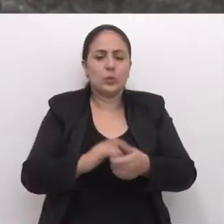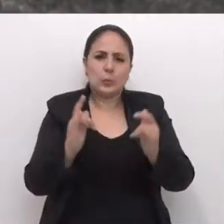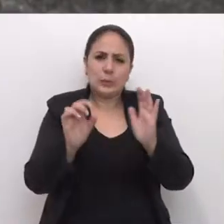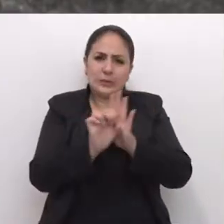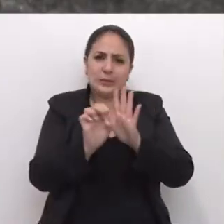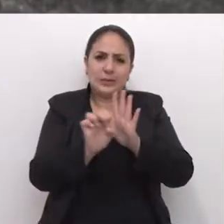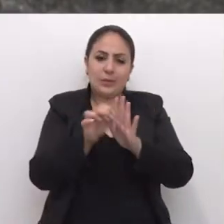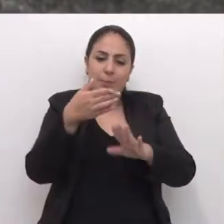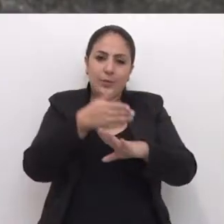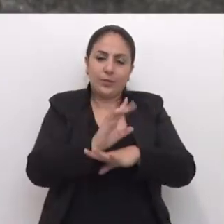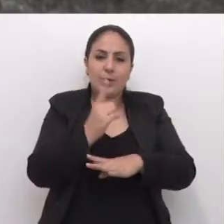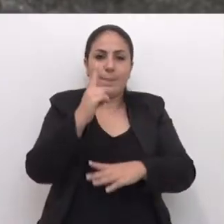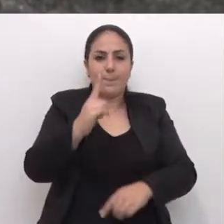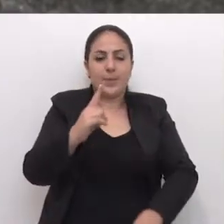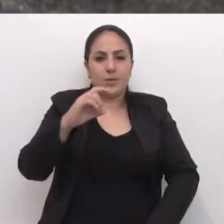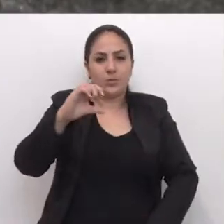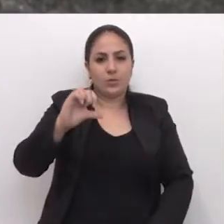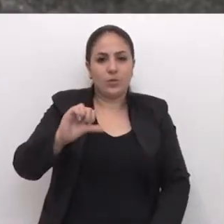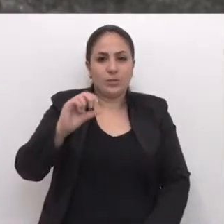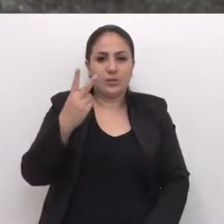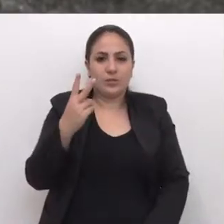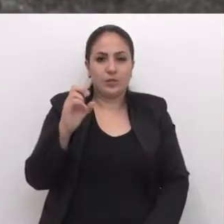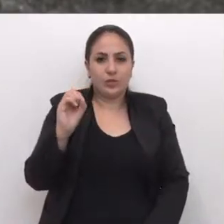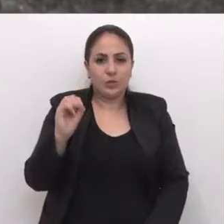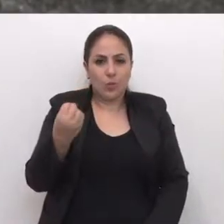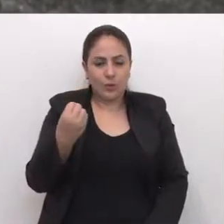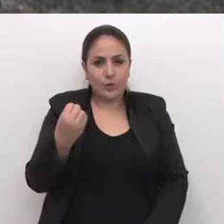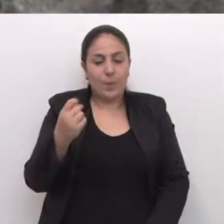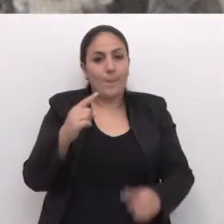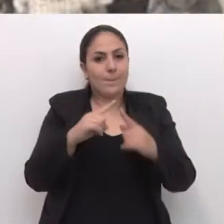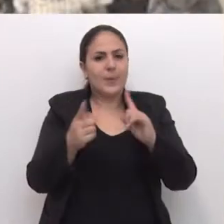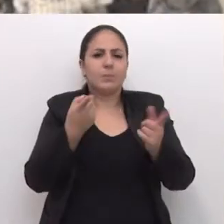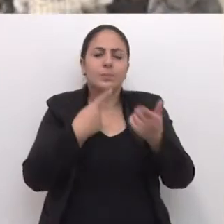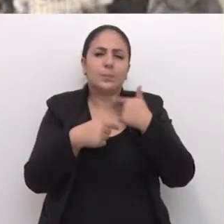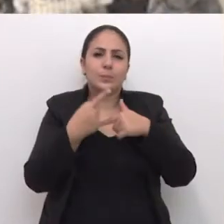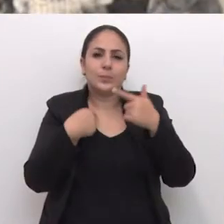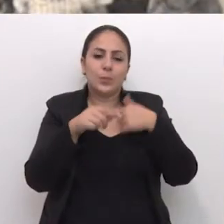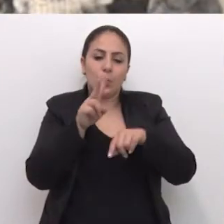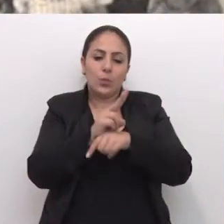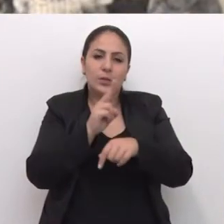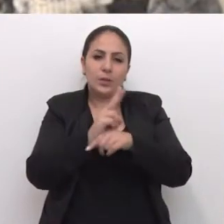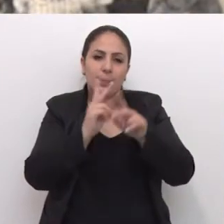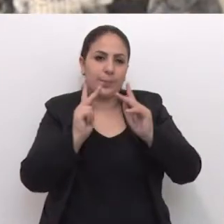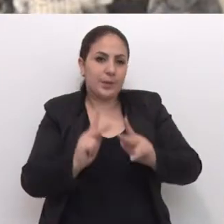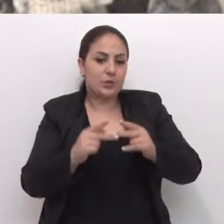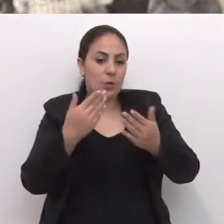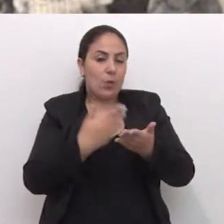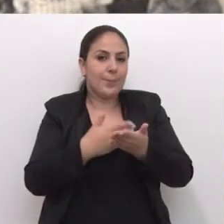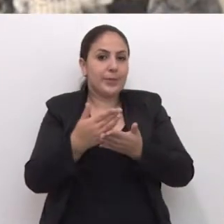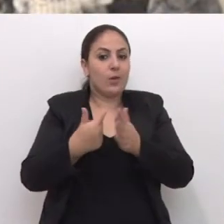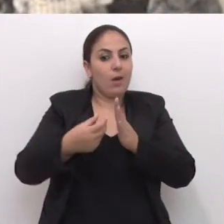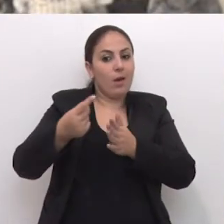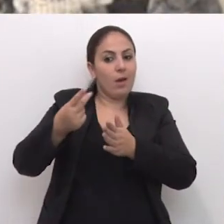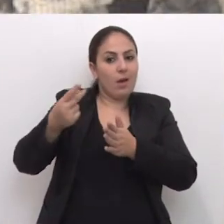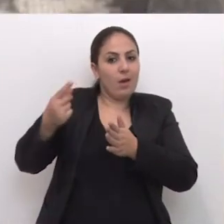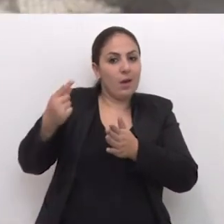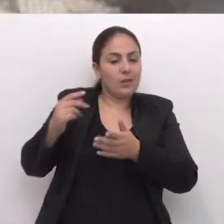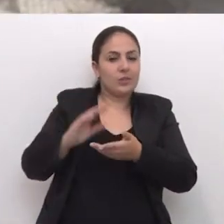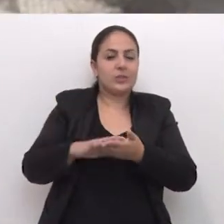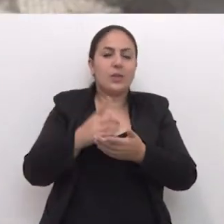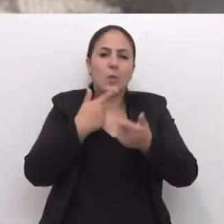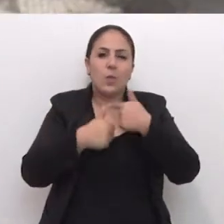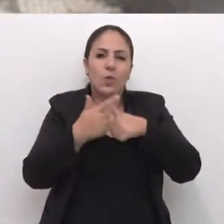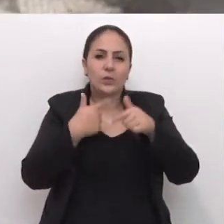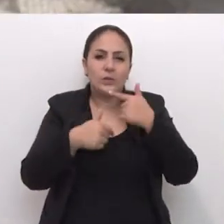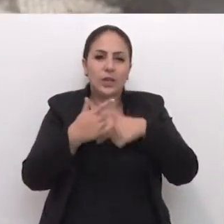O estatuto foi aprovado em 1928, mas o desejo de cuidar das pessoas nasceu anos antes